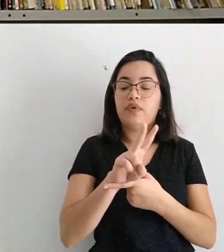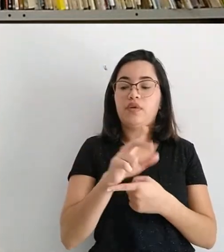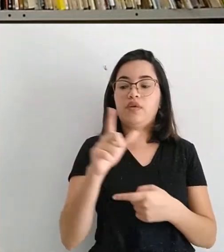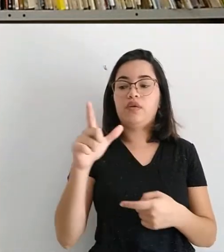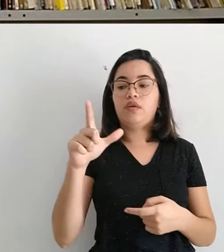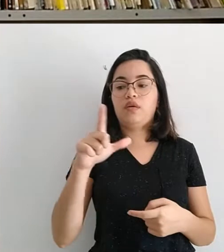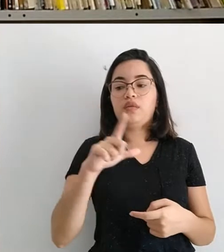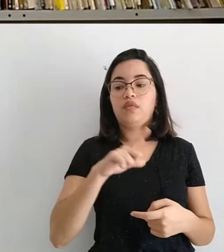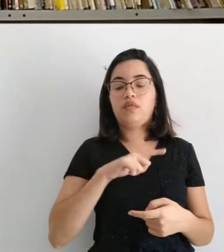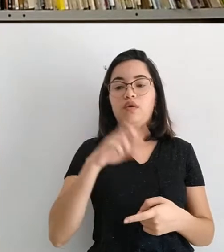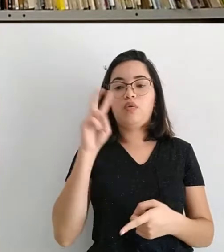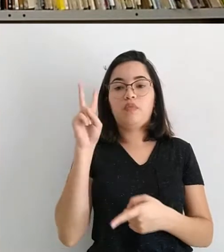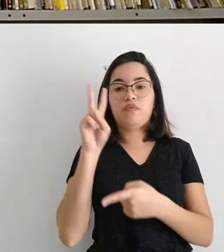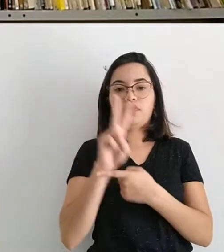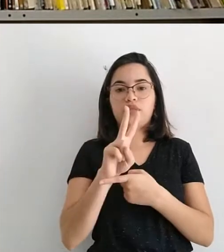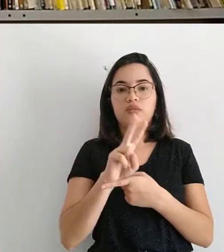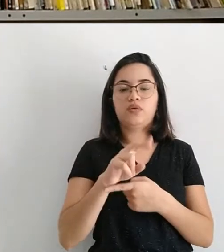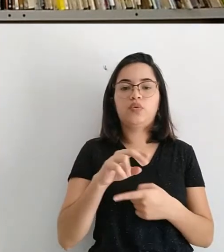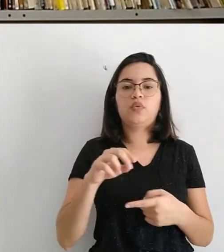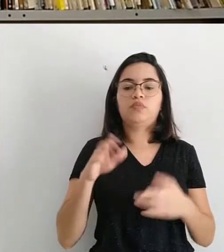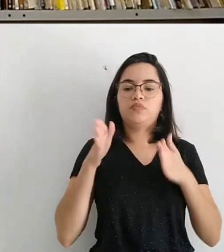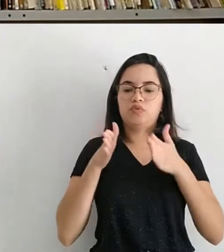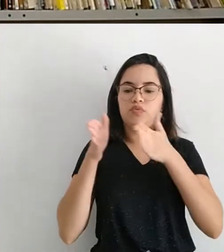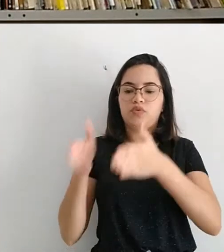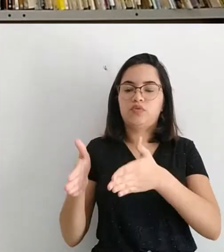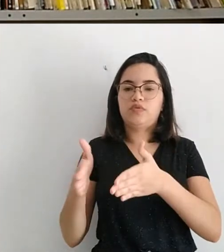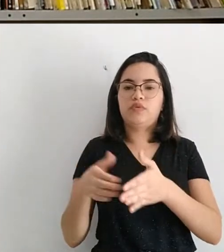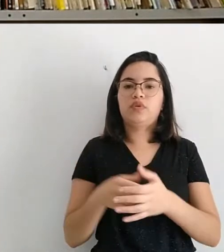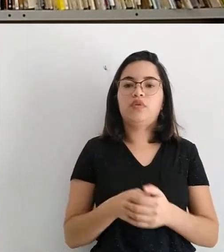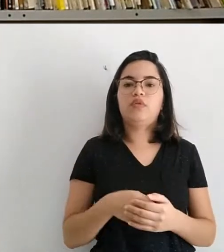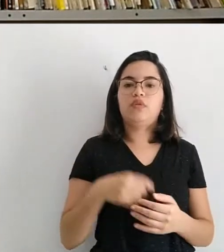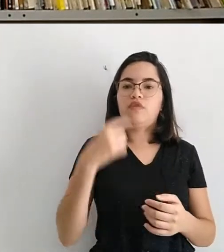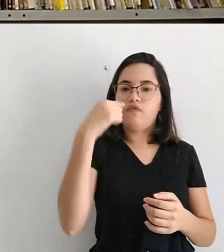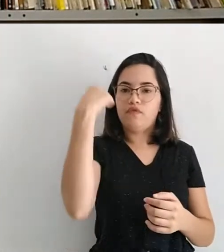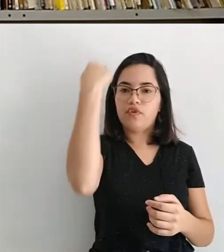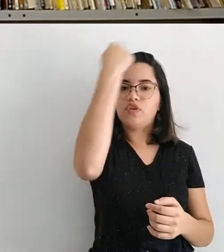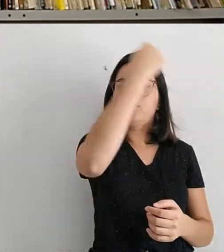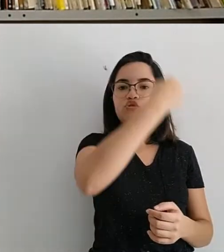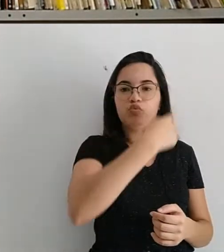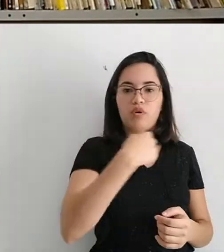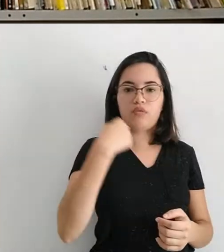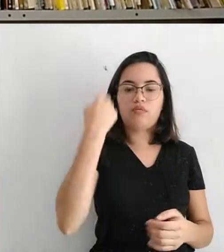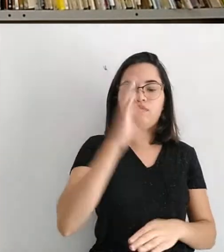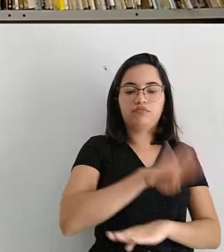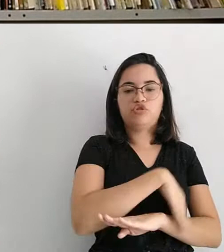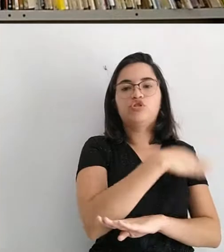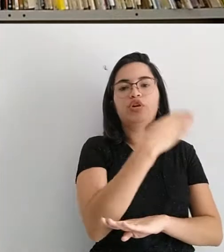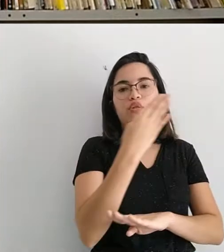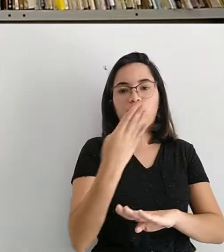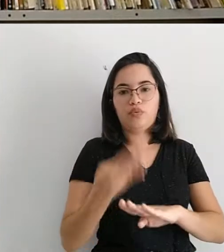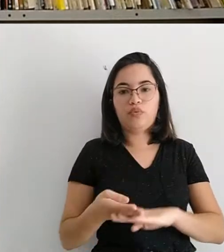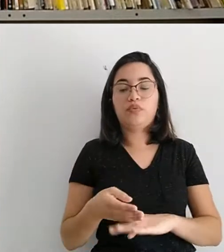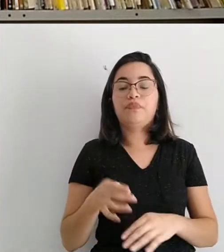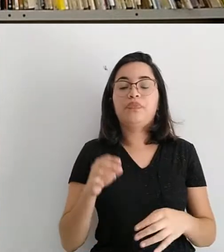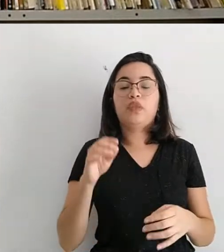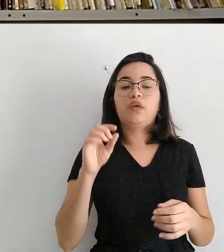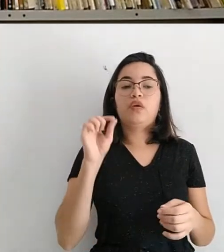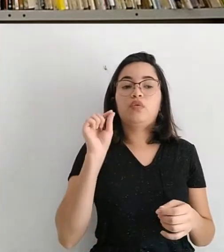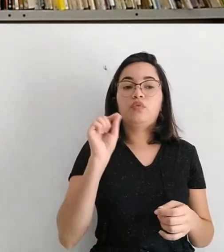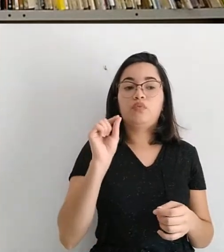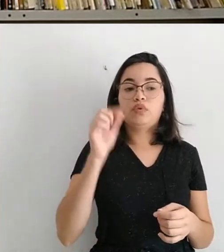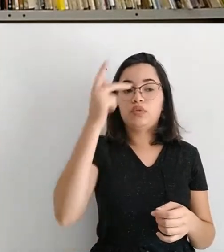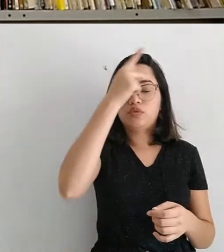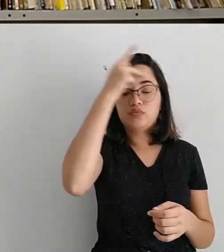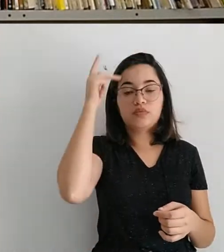ter uma visão exclusiva durante 24 horas do que as pessoas estão fazendo lá dentro.